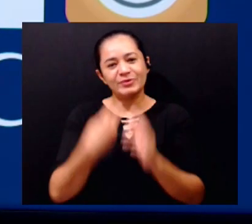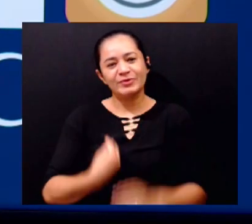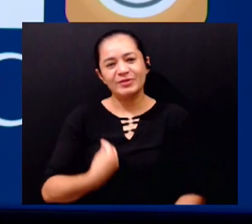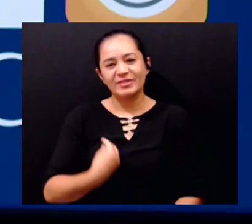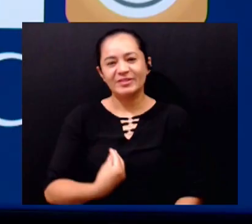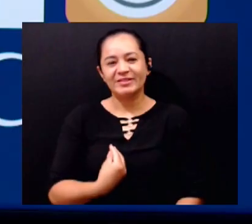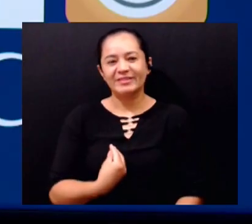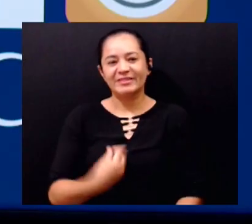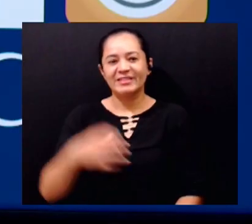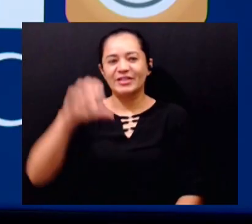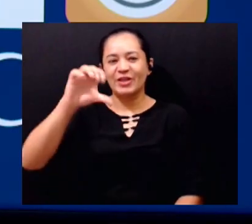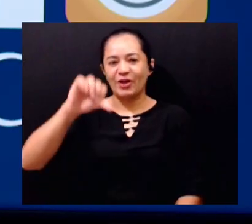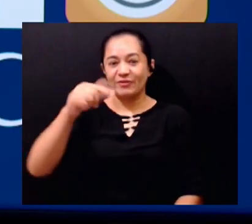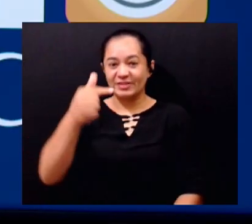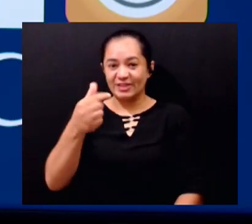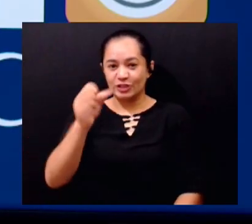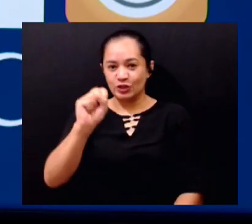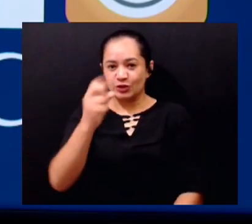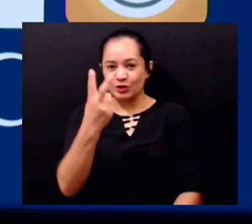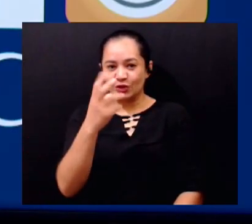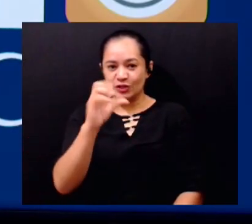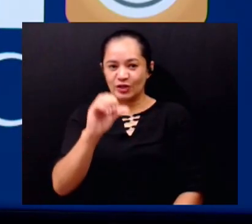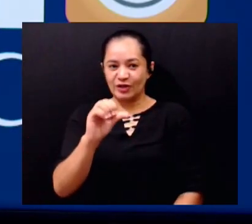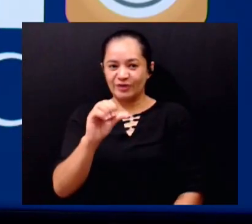97829-3776, tá aqui na tela,